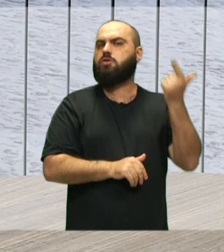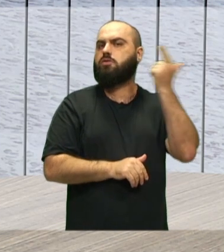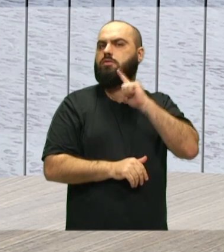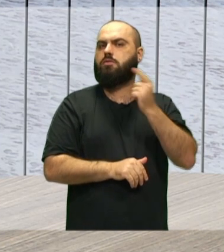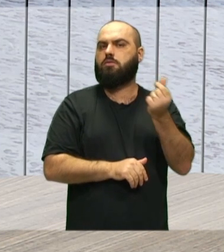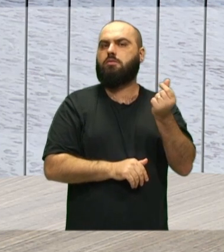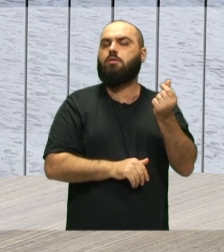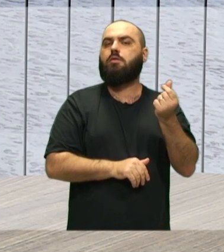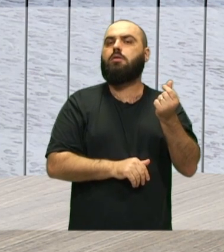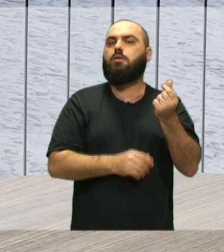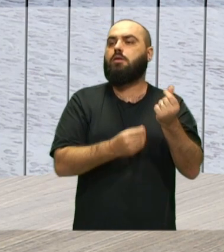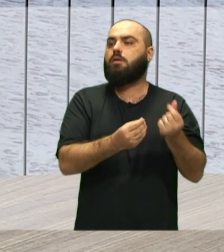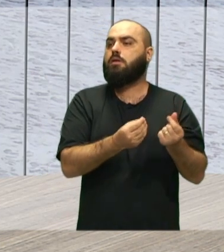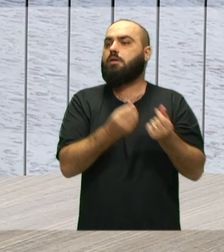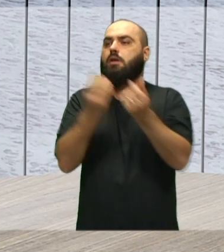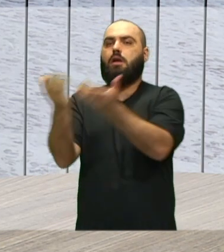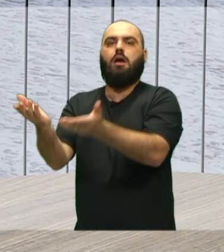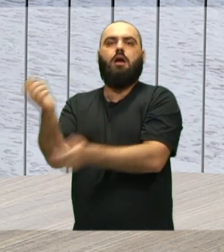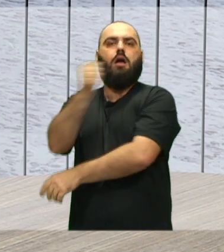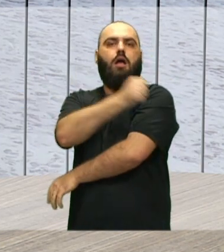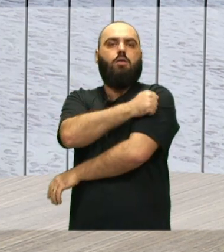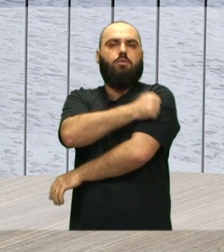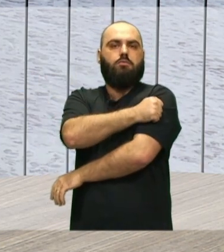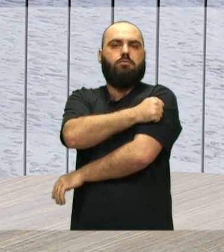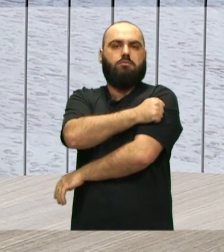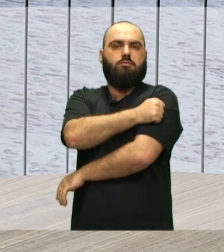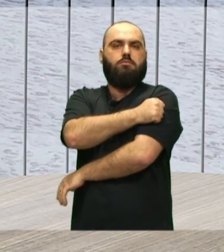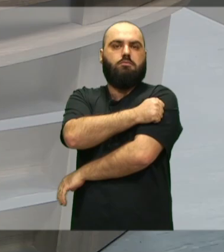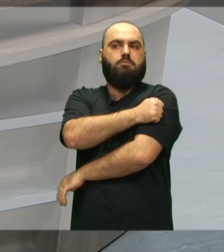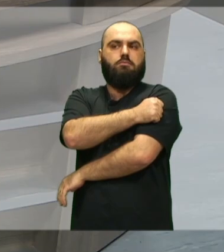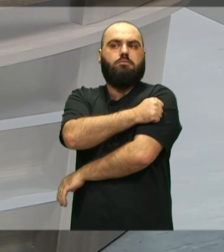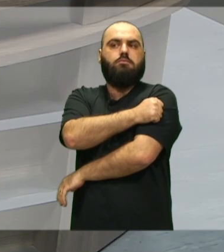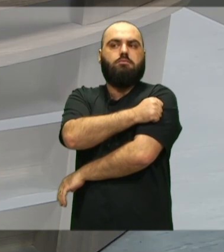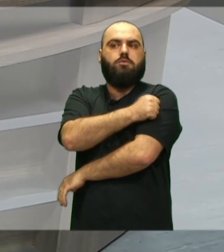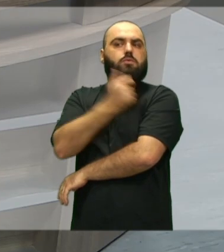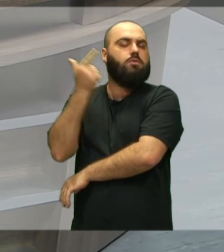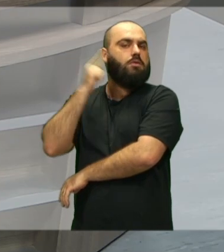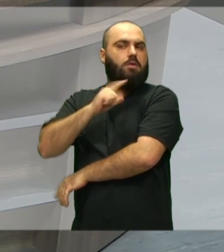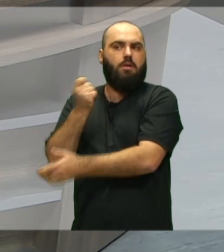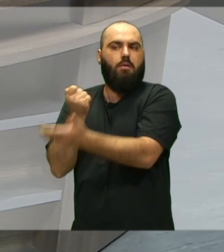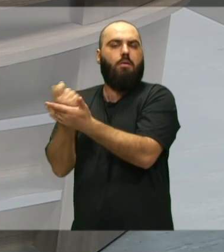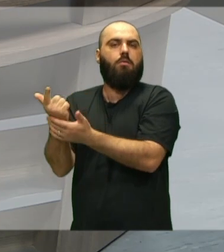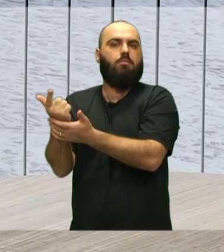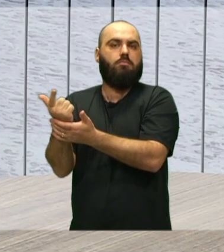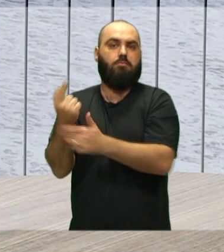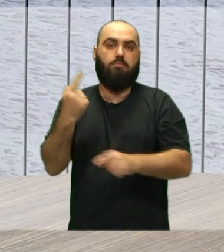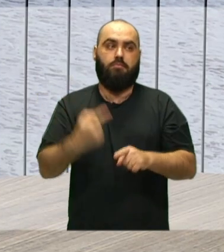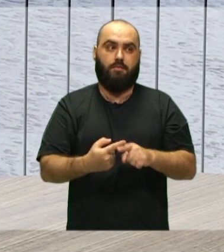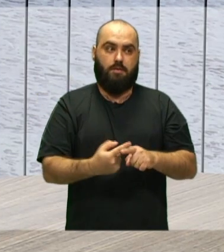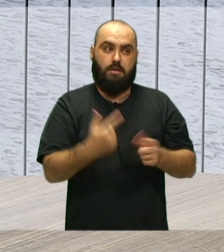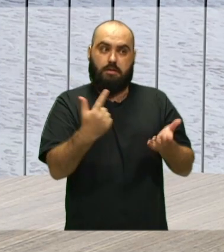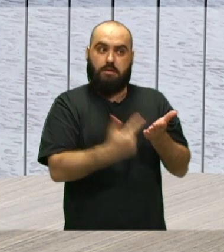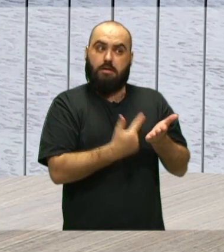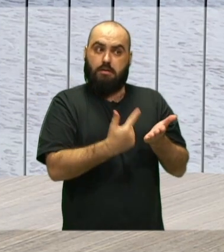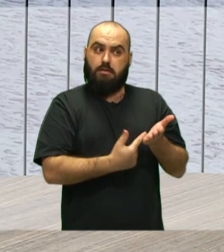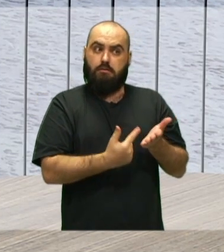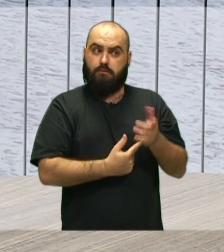chegasse ao conhecimento daquele aluno, principalmente os mais carentes. E os livros hoje, nessa matéria